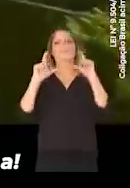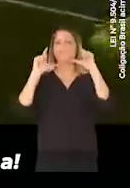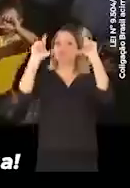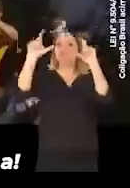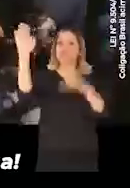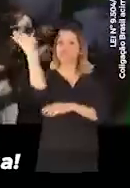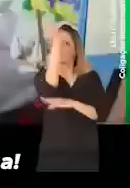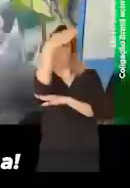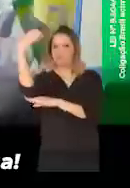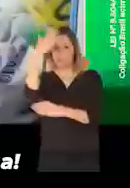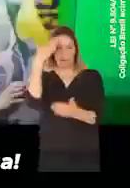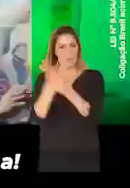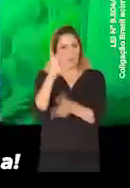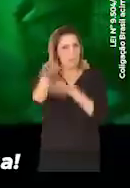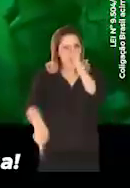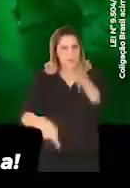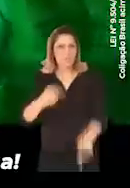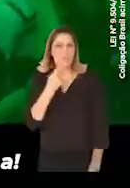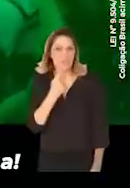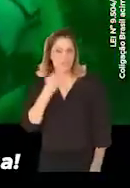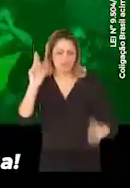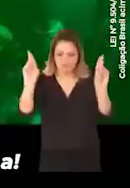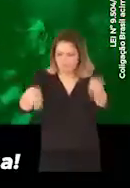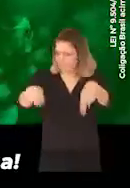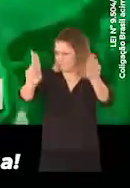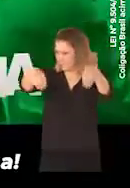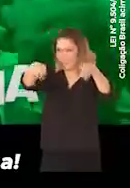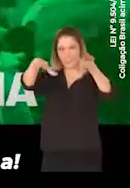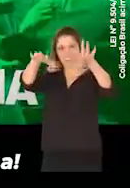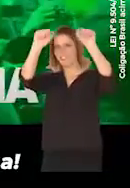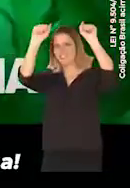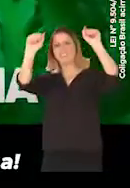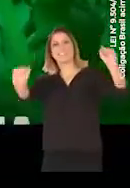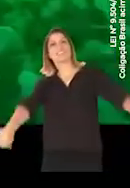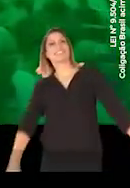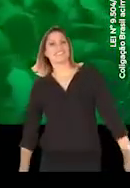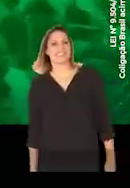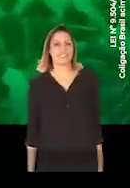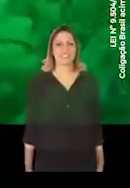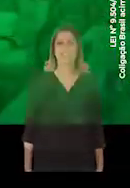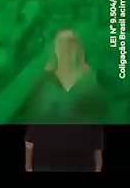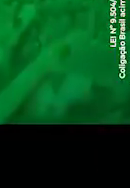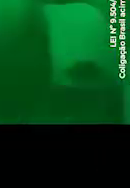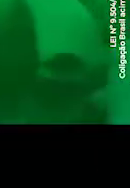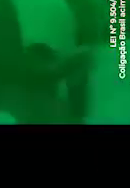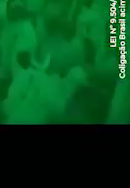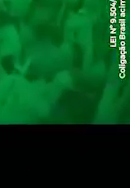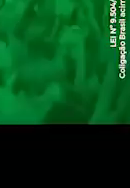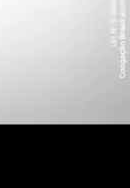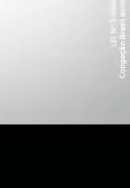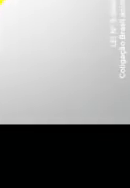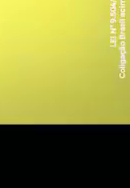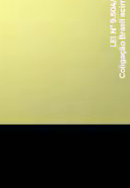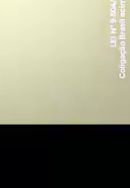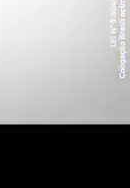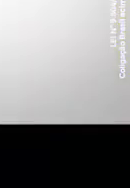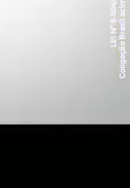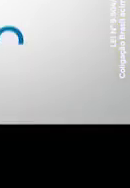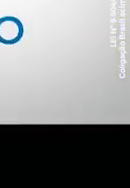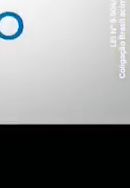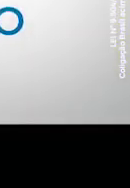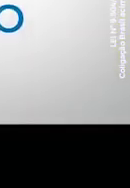bandeira. Com fé na força do povo, ela jamais será vermelha. Brasil!